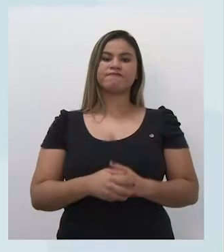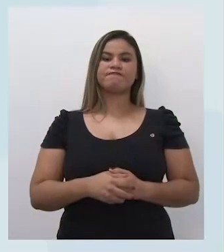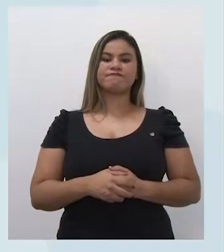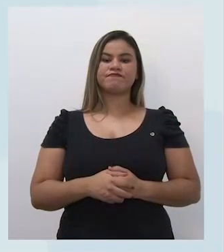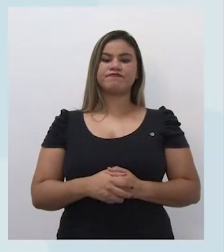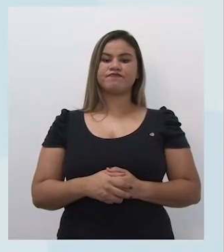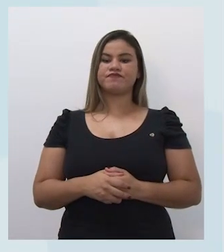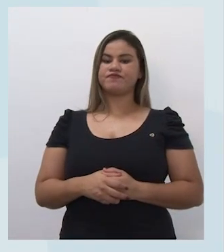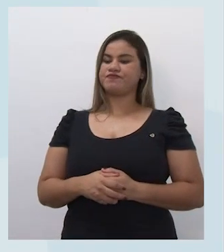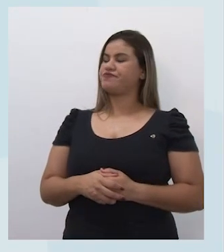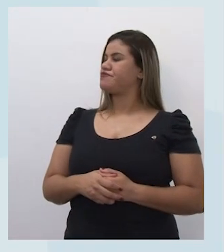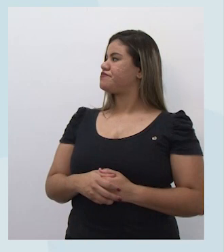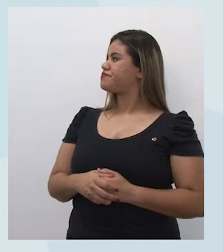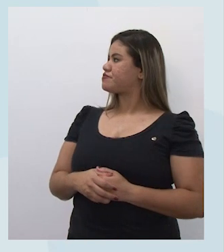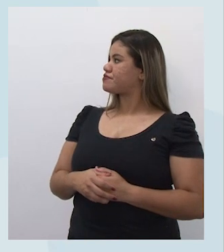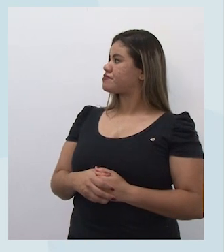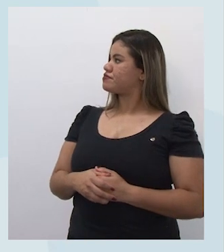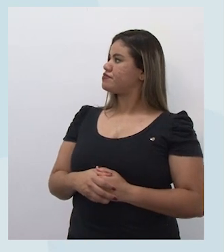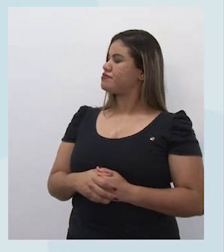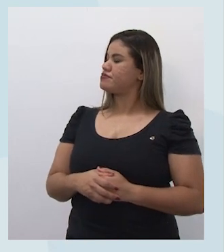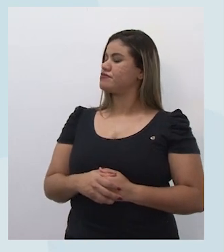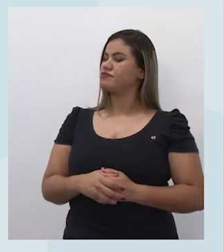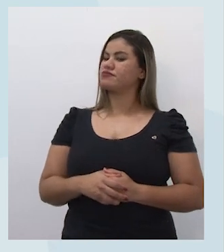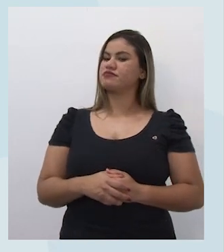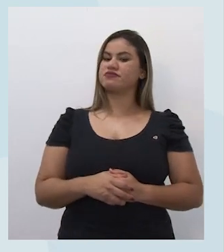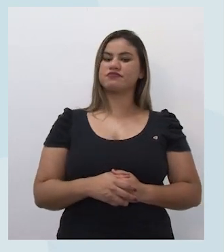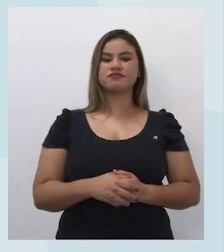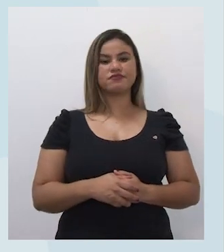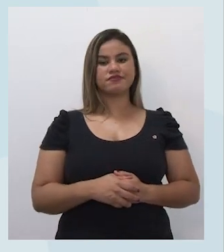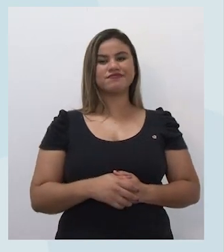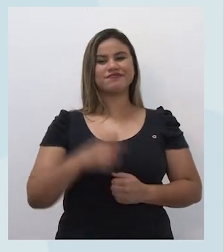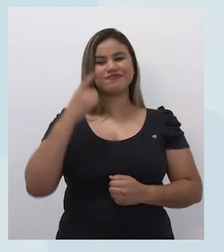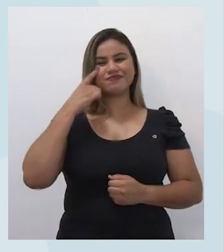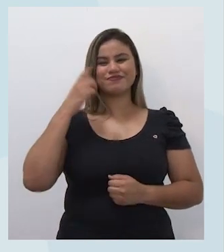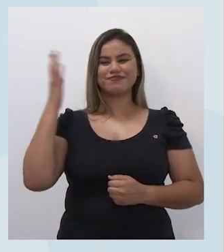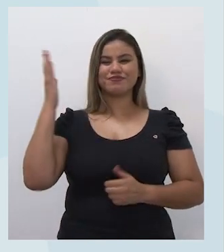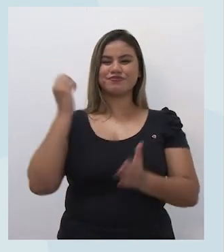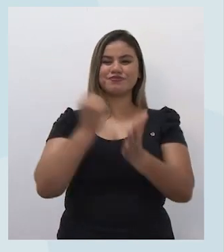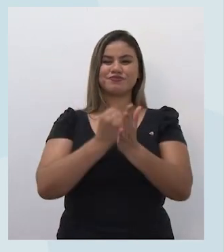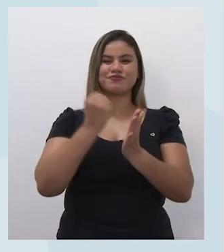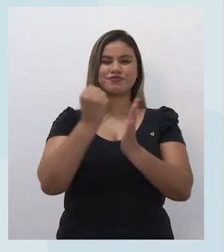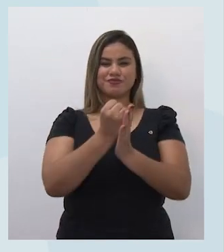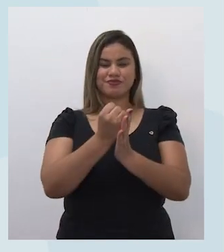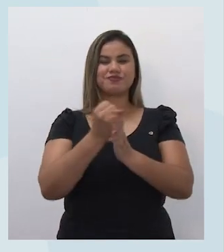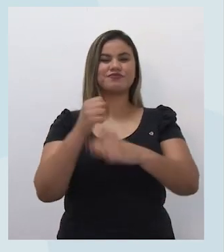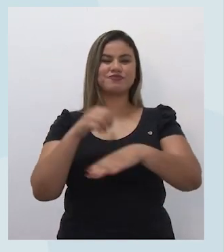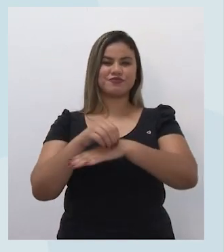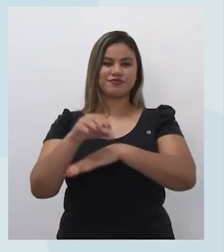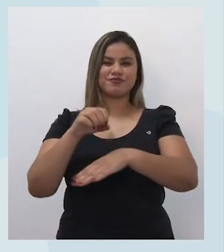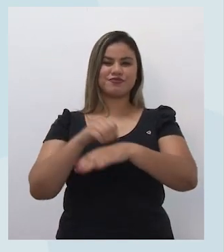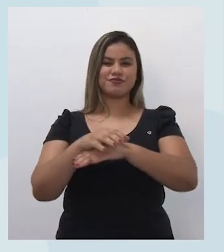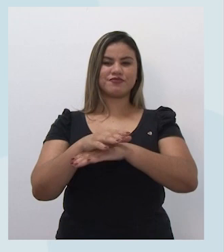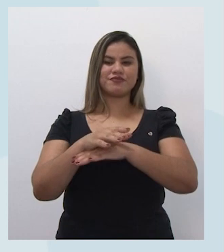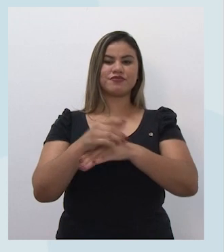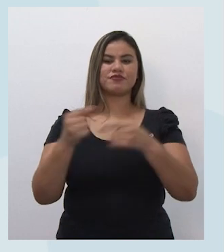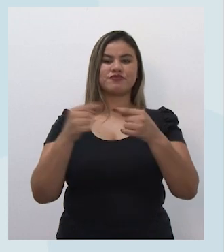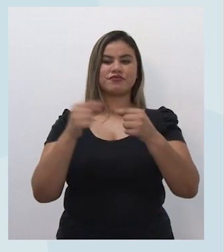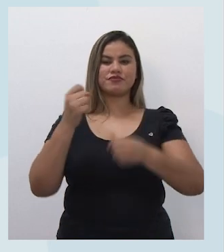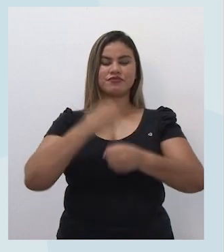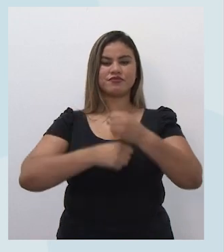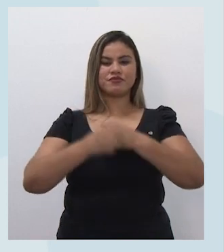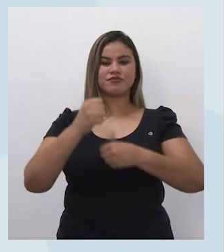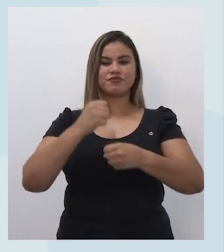slide. Isso. Então, temos aí esse documento orientador, Projeto de Recuperação Intensiva de janeiro de 2021